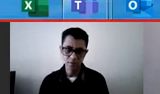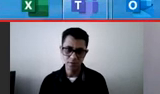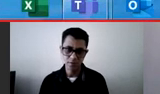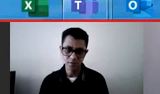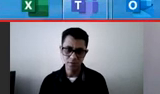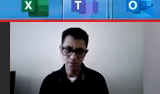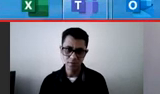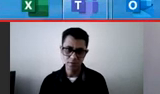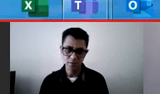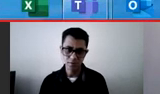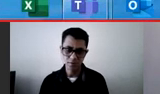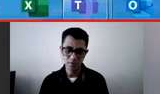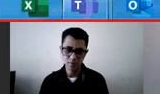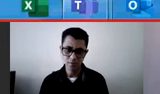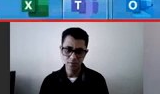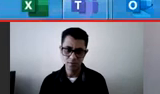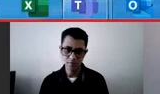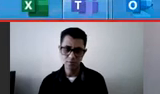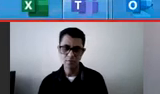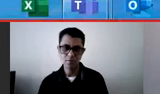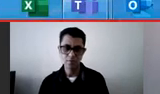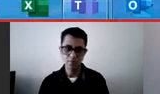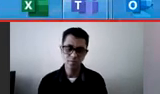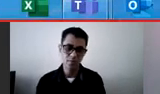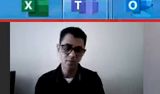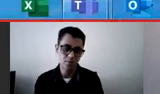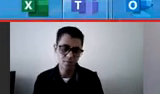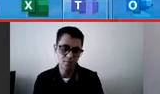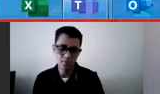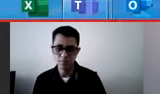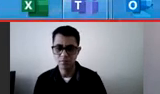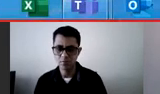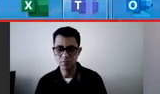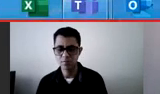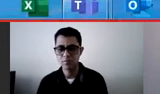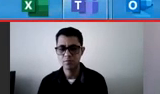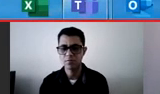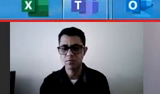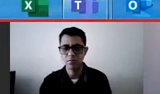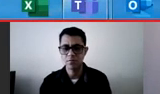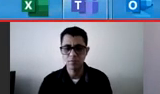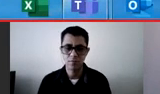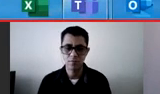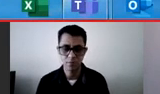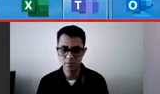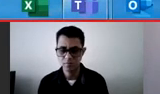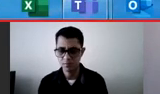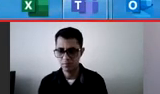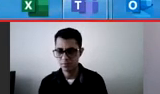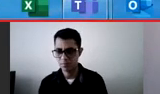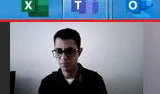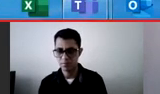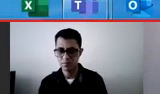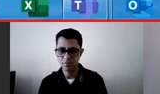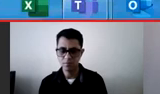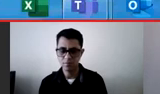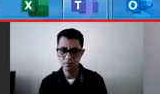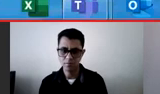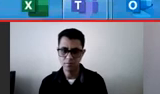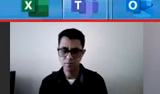social... entusiasmo. Só tô diminuindo um pouquinho, porque tava muito grande aí. É. Pronto.